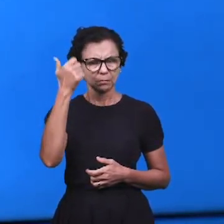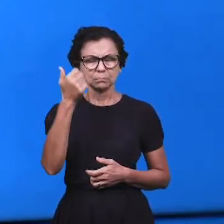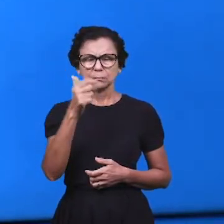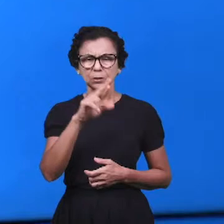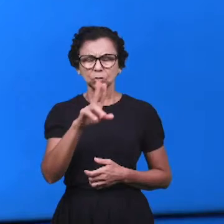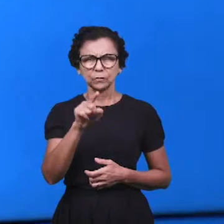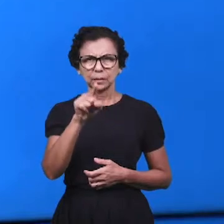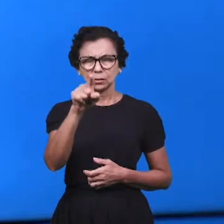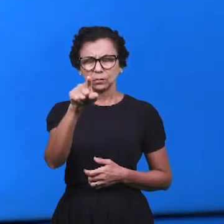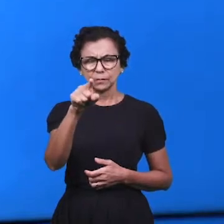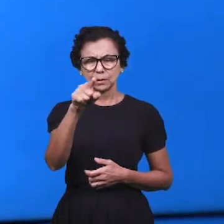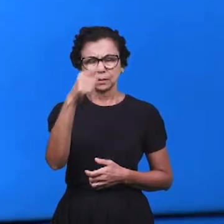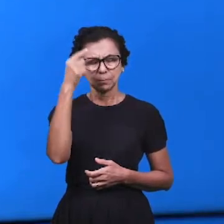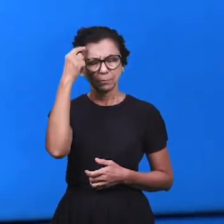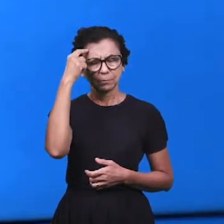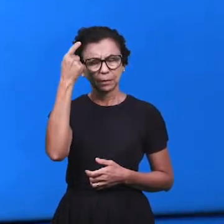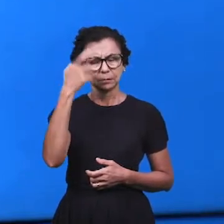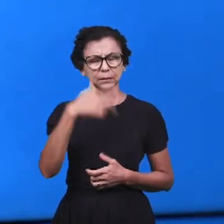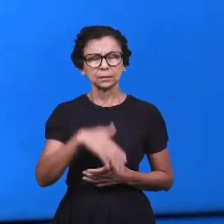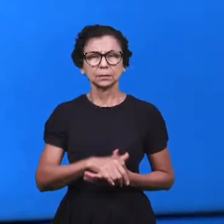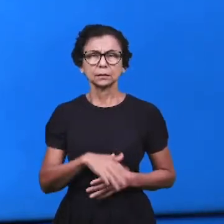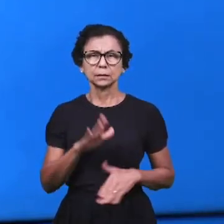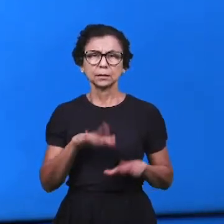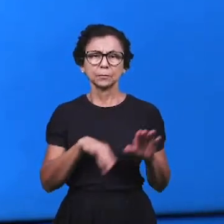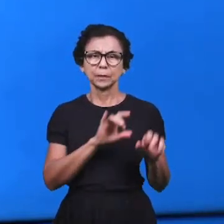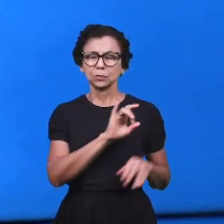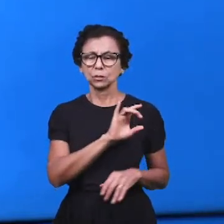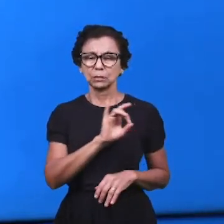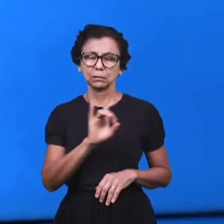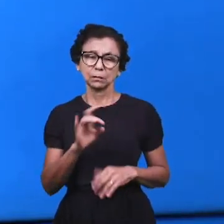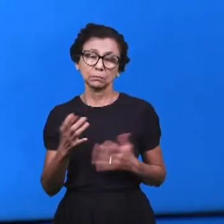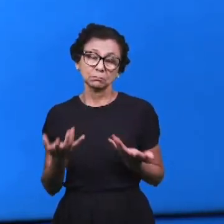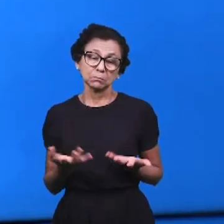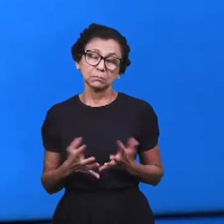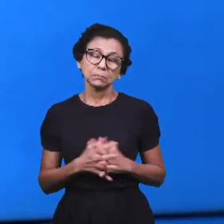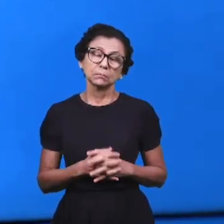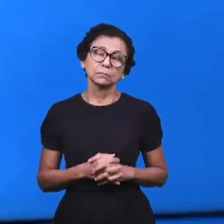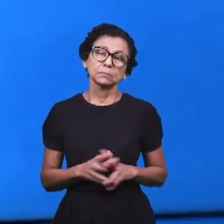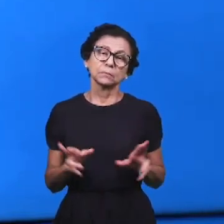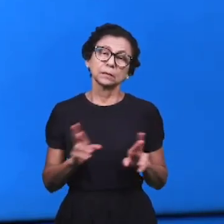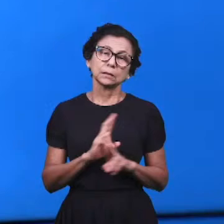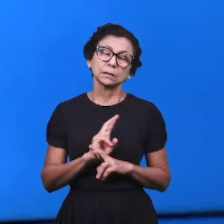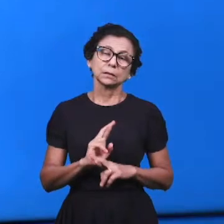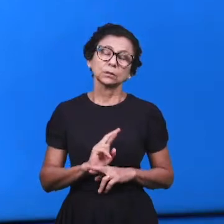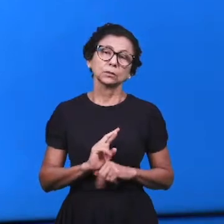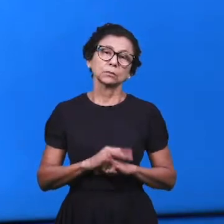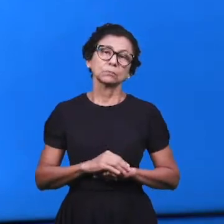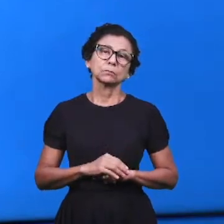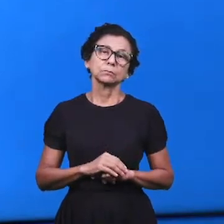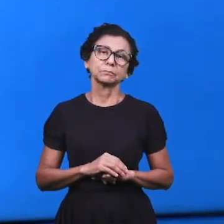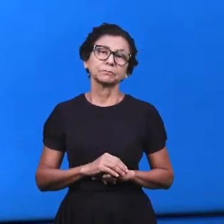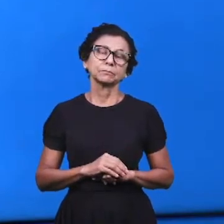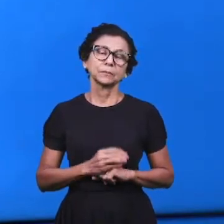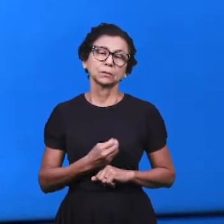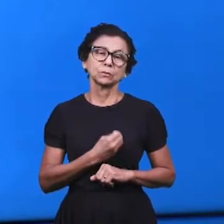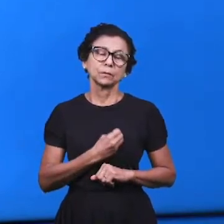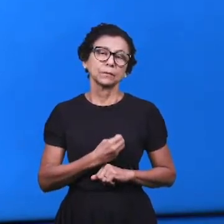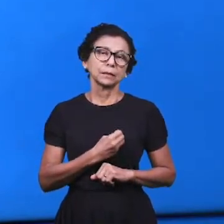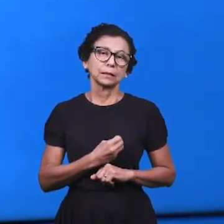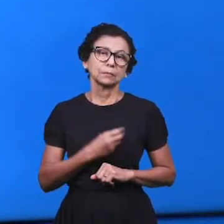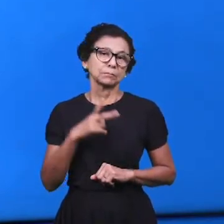isso é baseado nas observações de cada um sobre a vida, né? A sua própria vida e sobre o seu próprio conceito. Então,